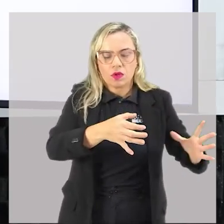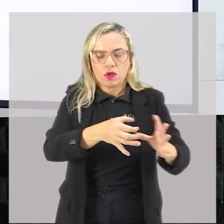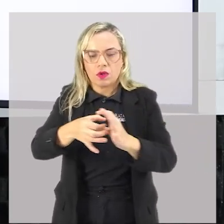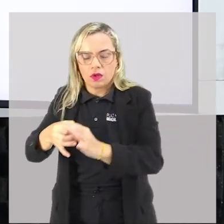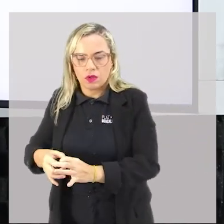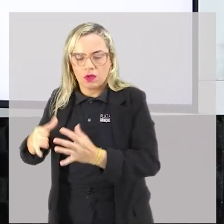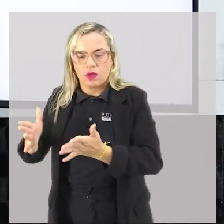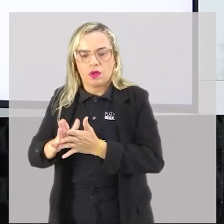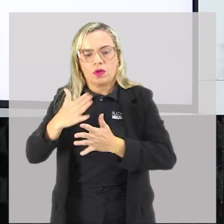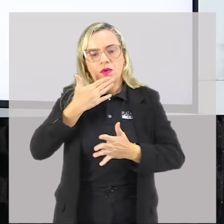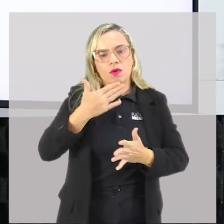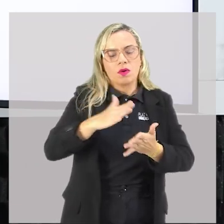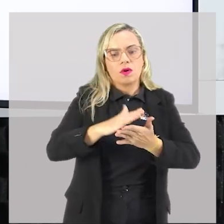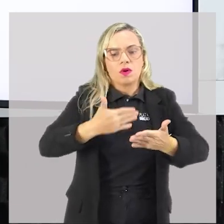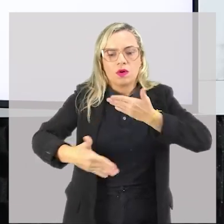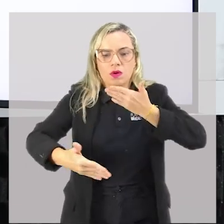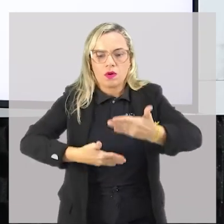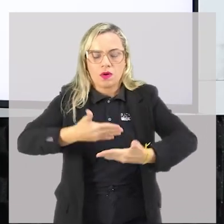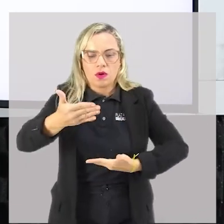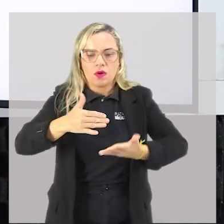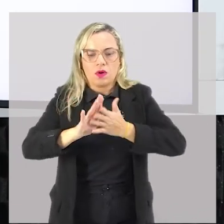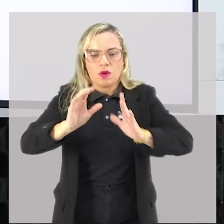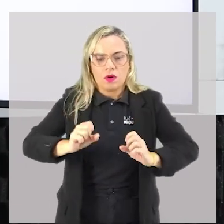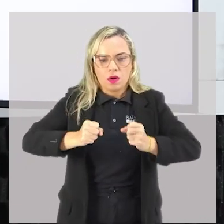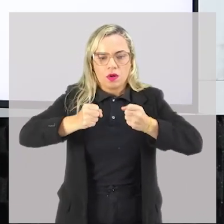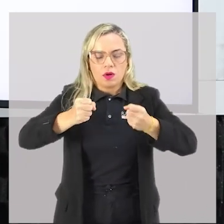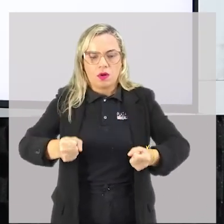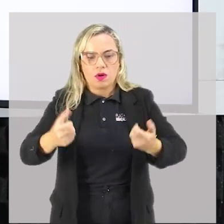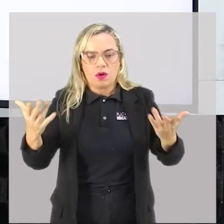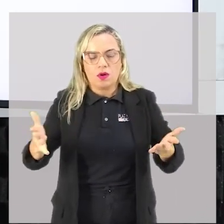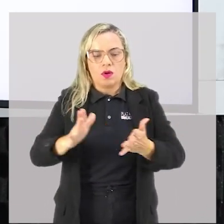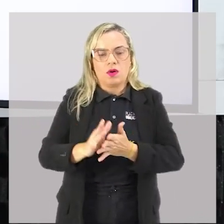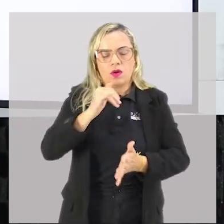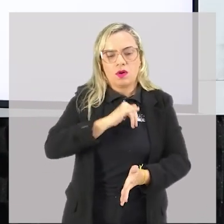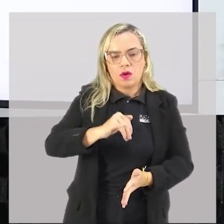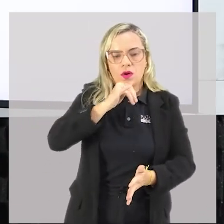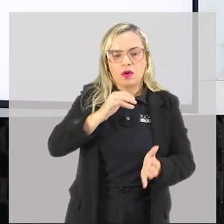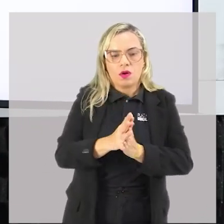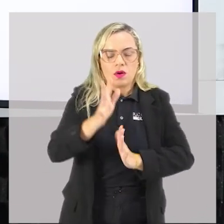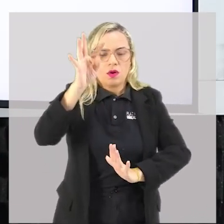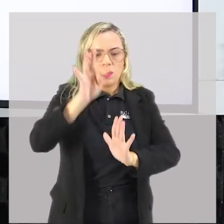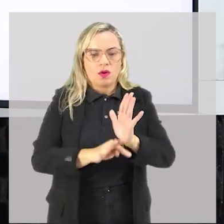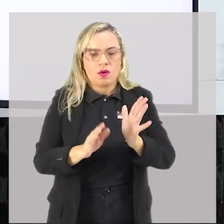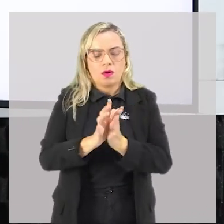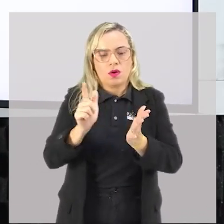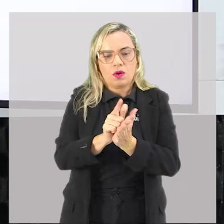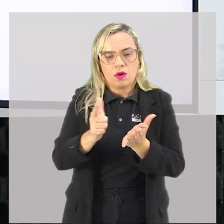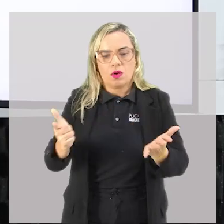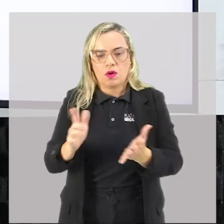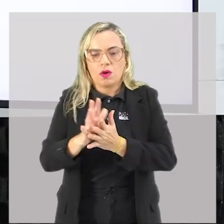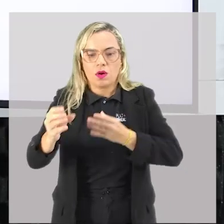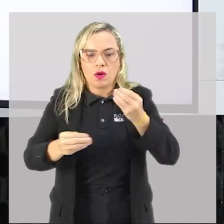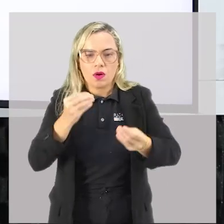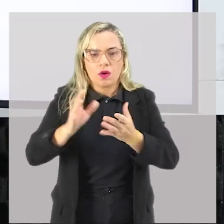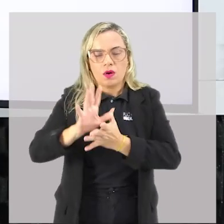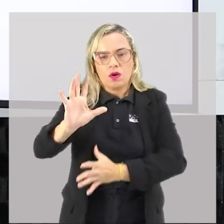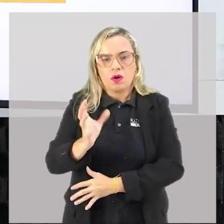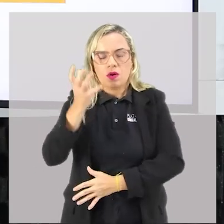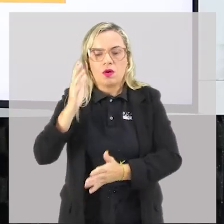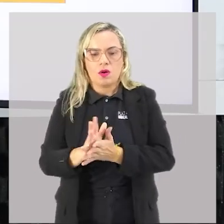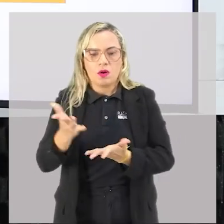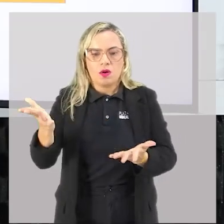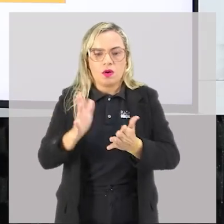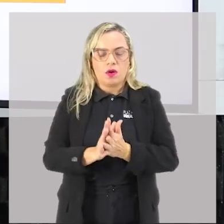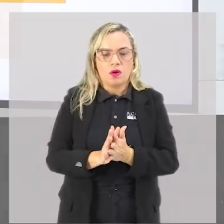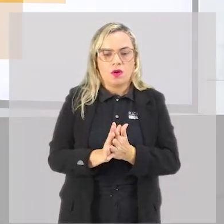demandam esse tipo de interação. Elas podem ser parte, por exemplo, de um texto jornalístico, como acontece nas notícias ou